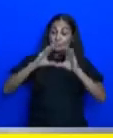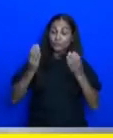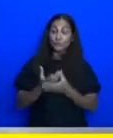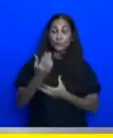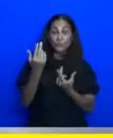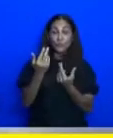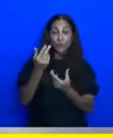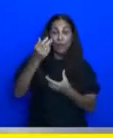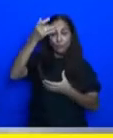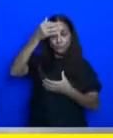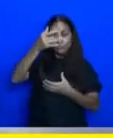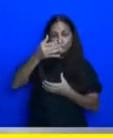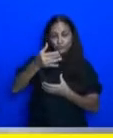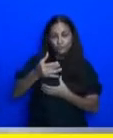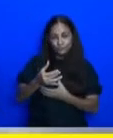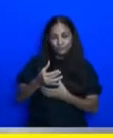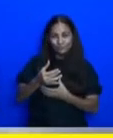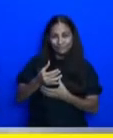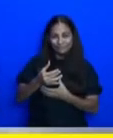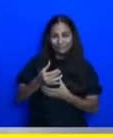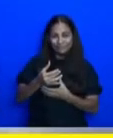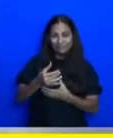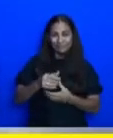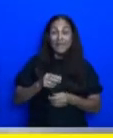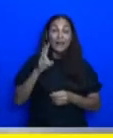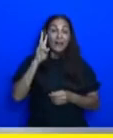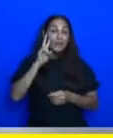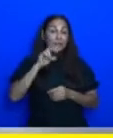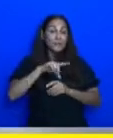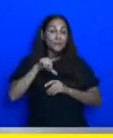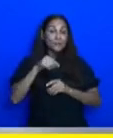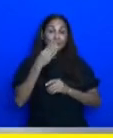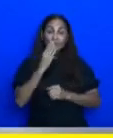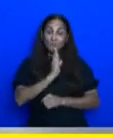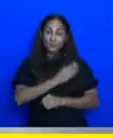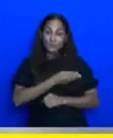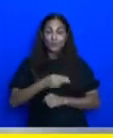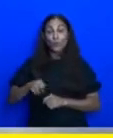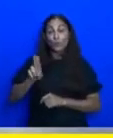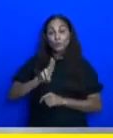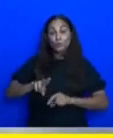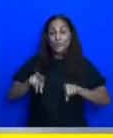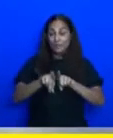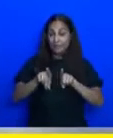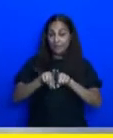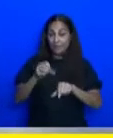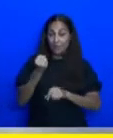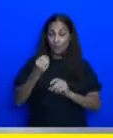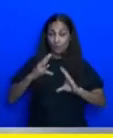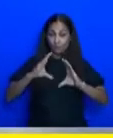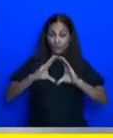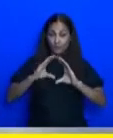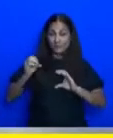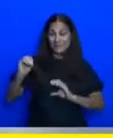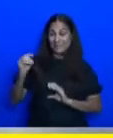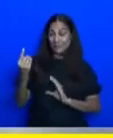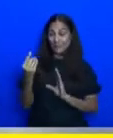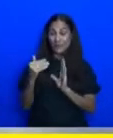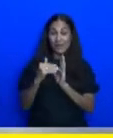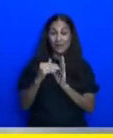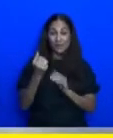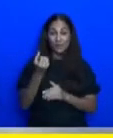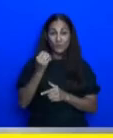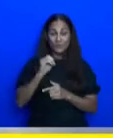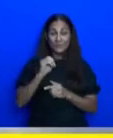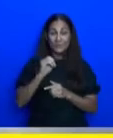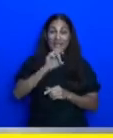em cima do mesmo globo, ou seja, do globo número 5. Lembrando, para o sorteio do time do coração, são utilizadas também 80 bolas numeradas de 01